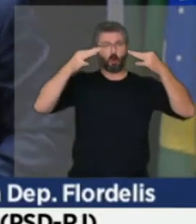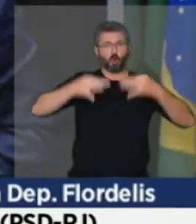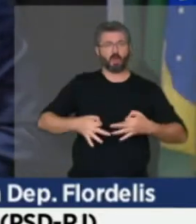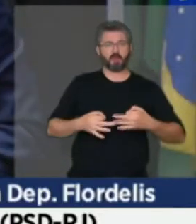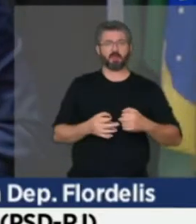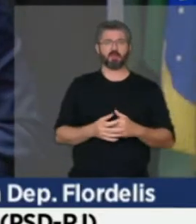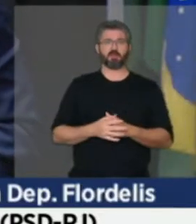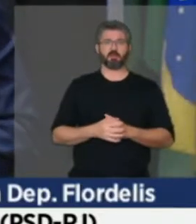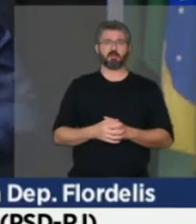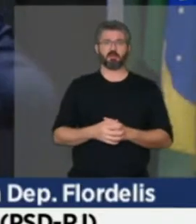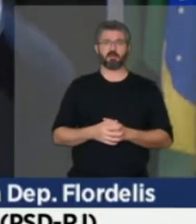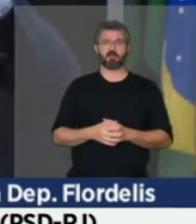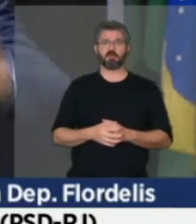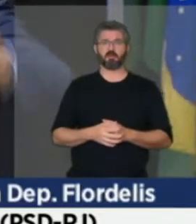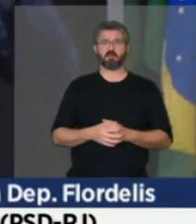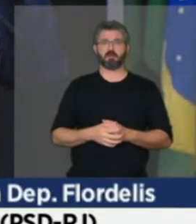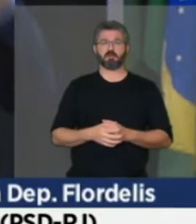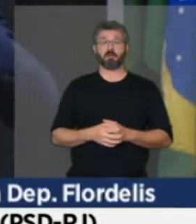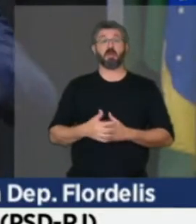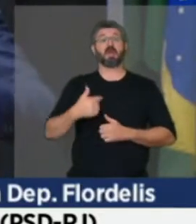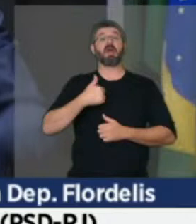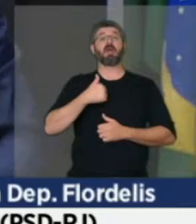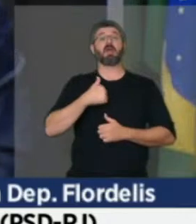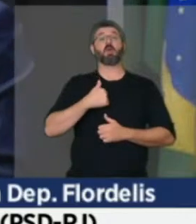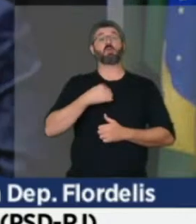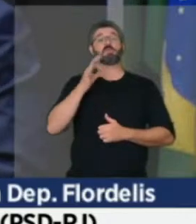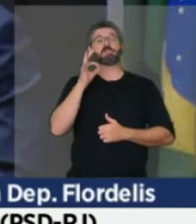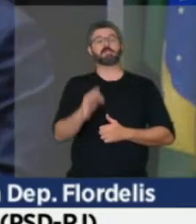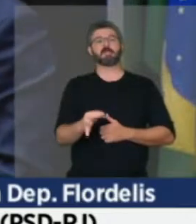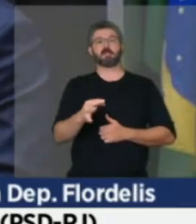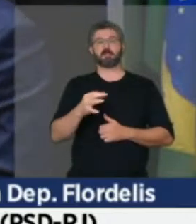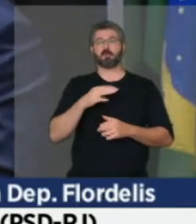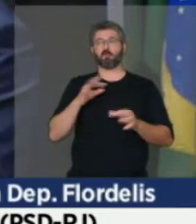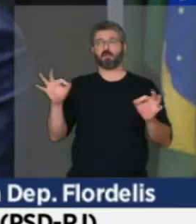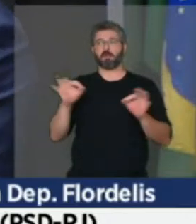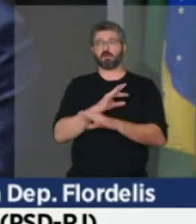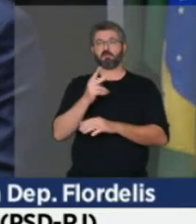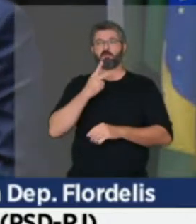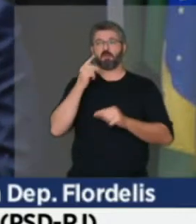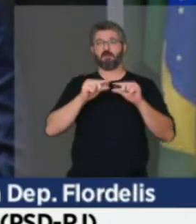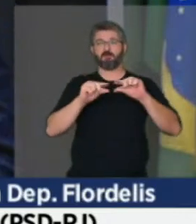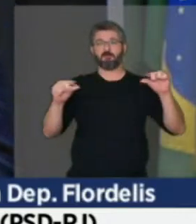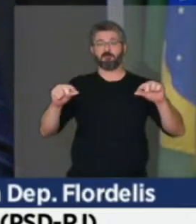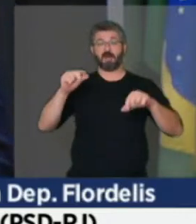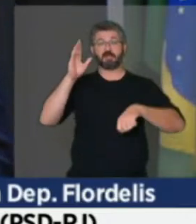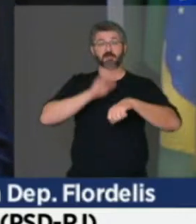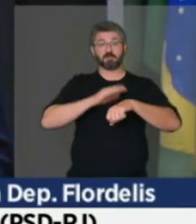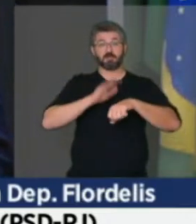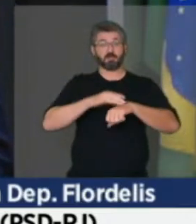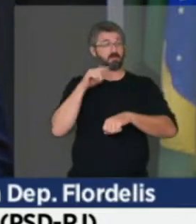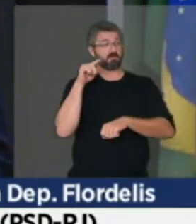situação. Eu tenho absoluta certeza, quero terminar usando a frase da própria Flor de Lis.